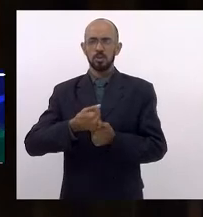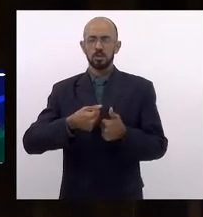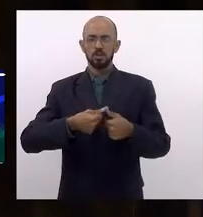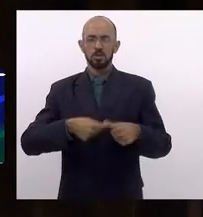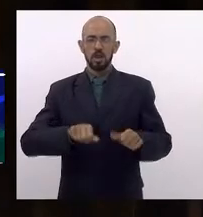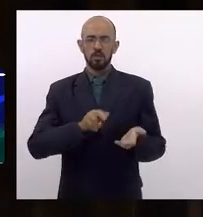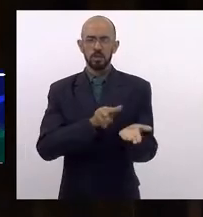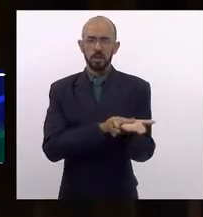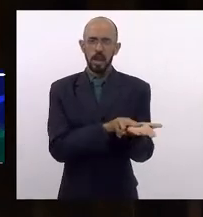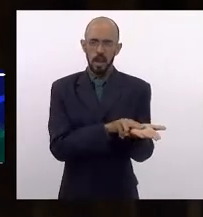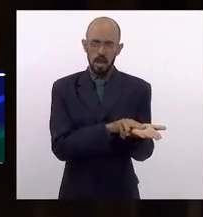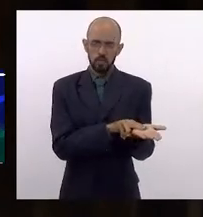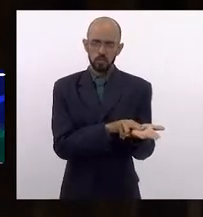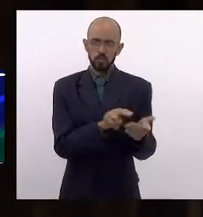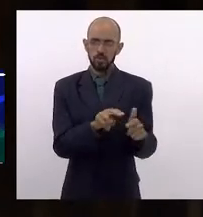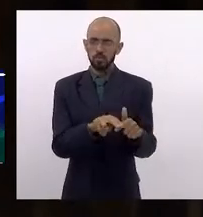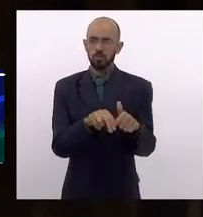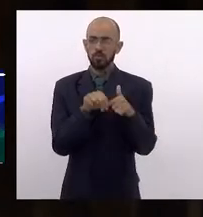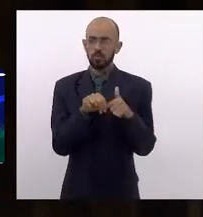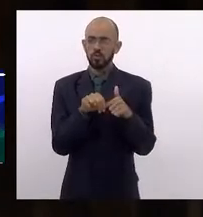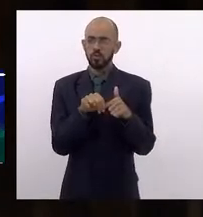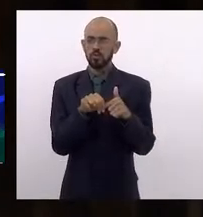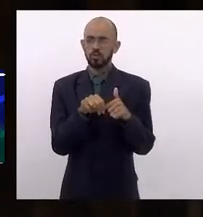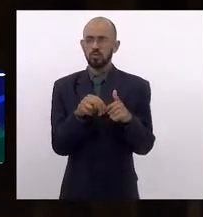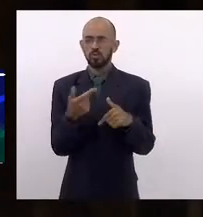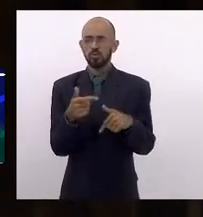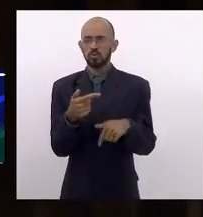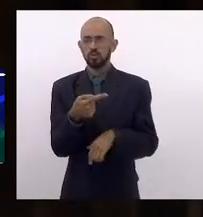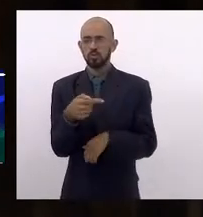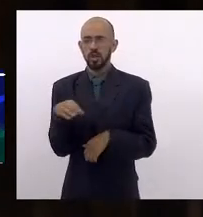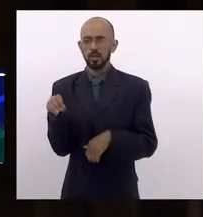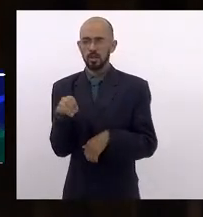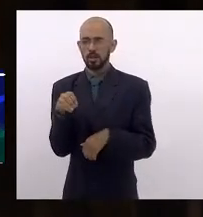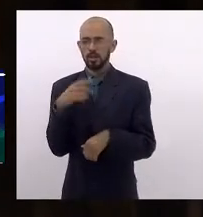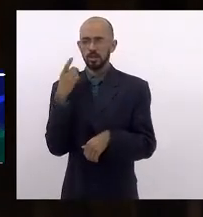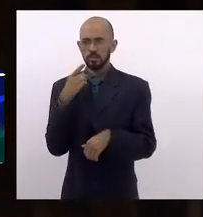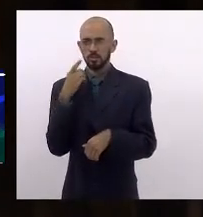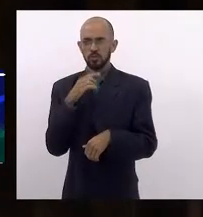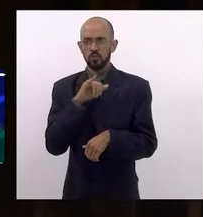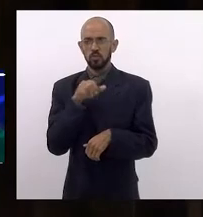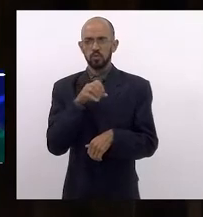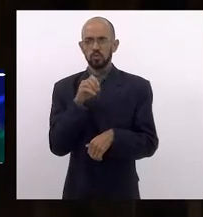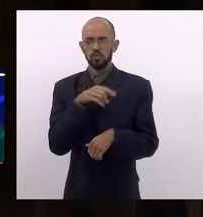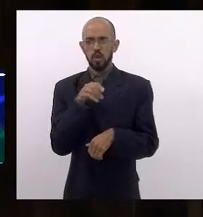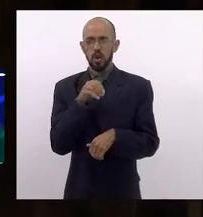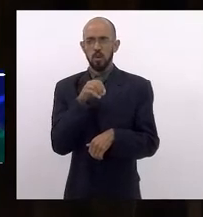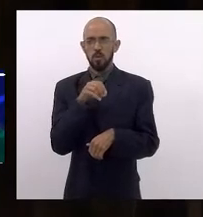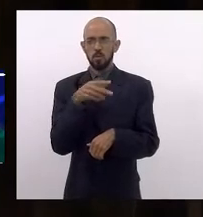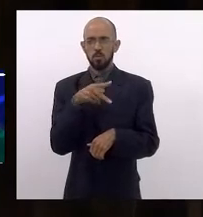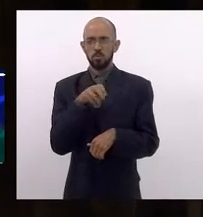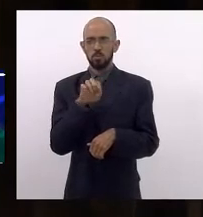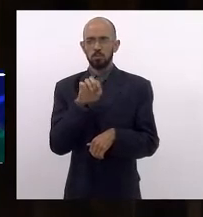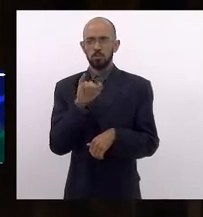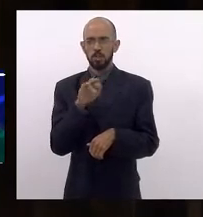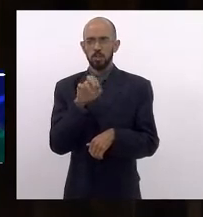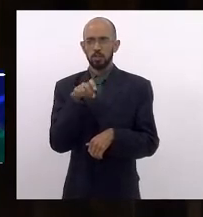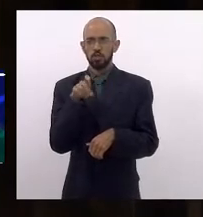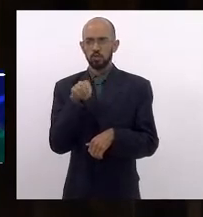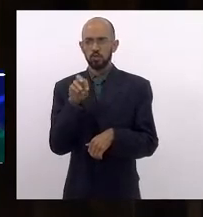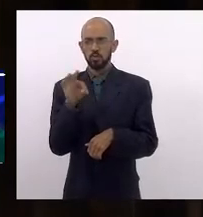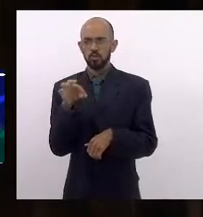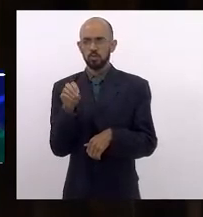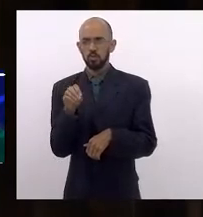e por isso a casa não tinha naquela oportunidade de 70 deputados que foi o João Peixoto então eu não participei